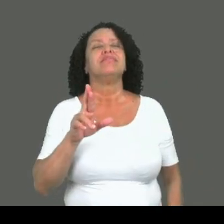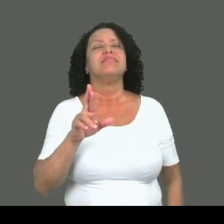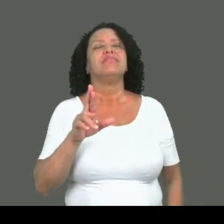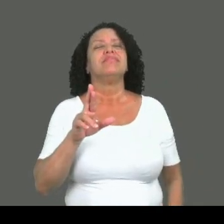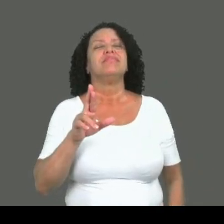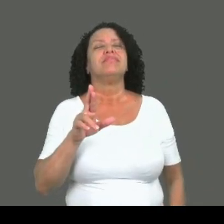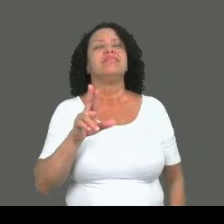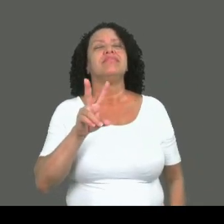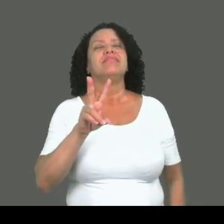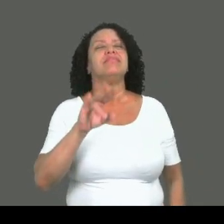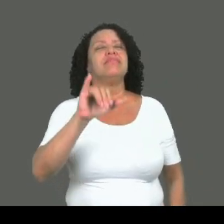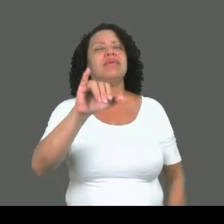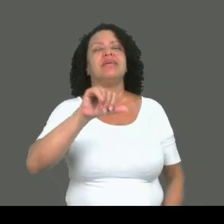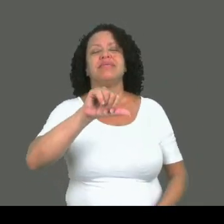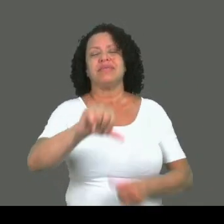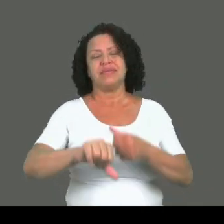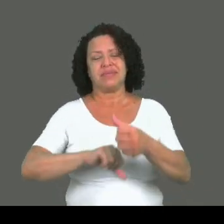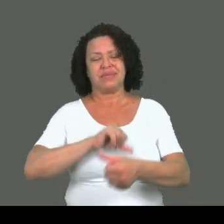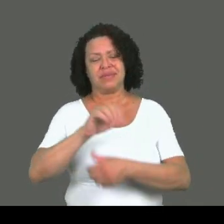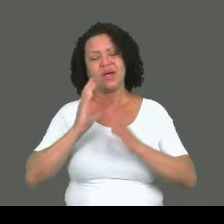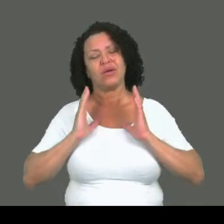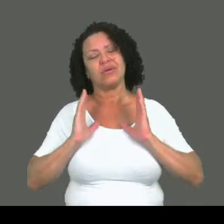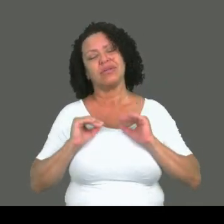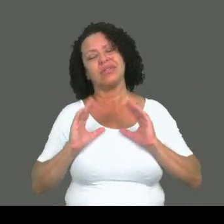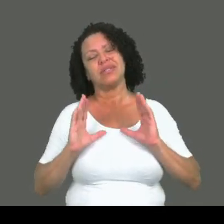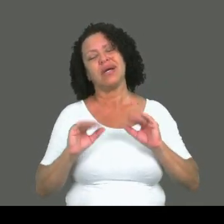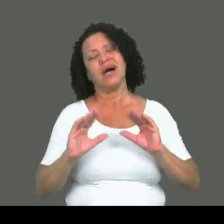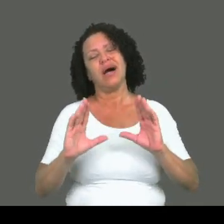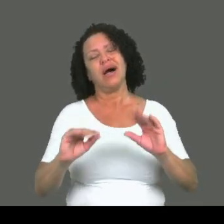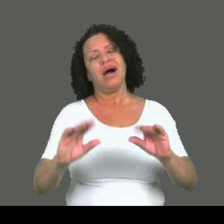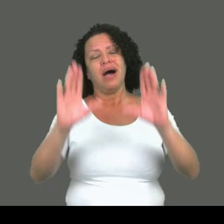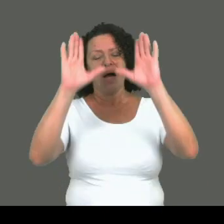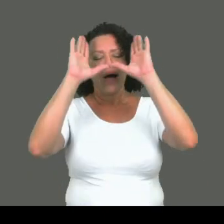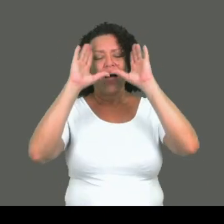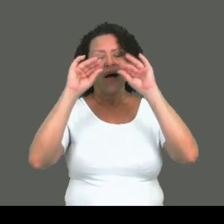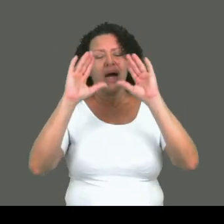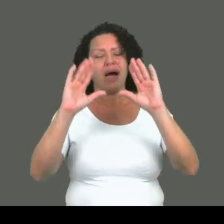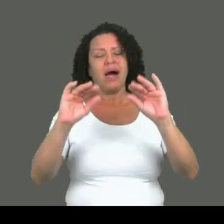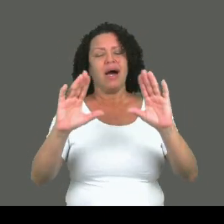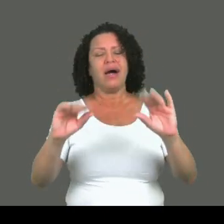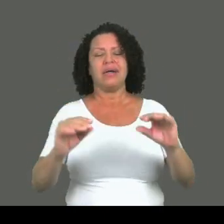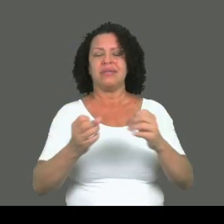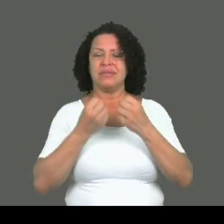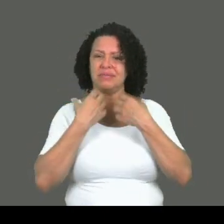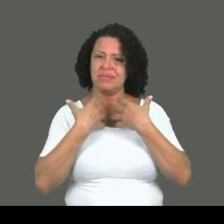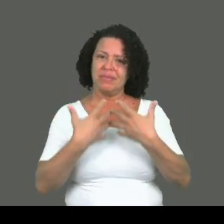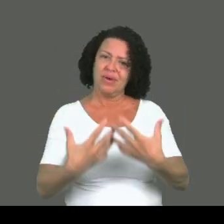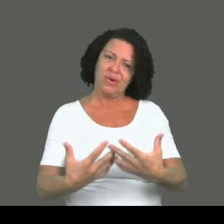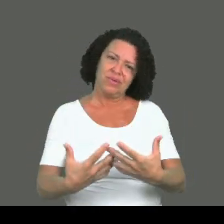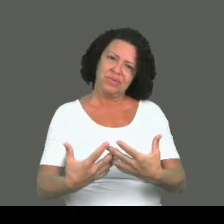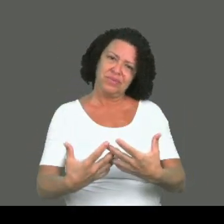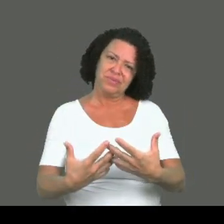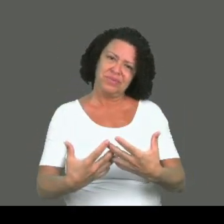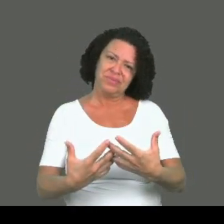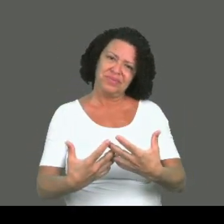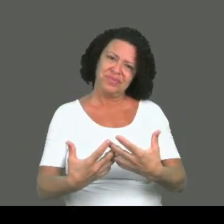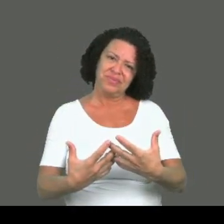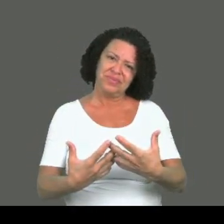Isso traz uma tranquilidade, um controle da ansiedade fora do normal. É muito bom,